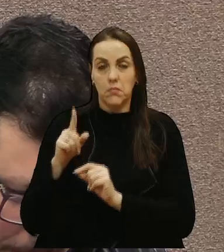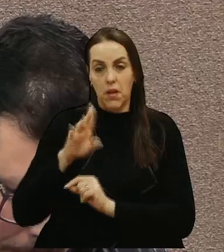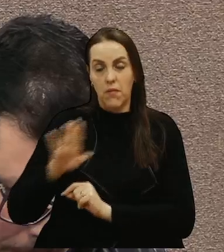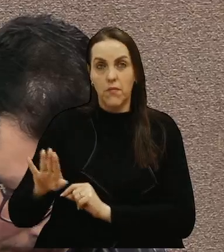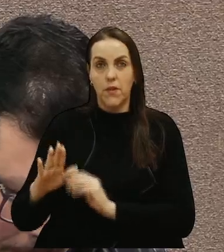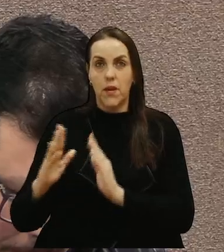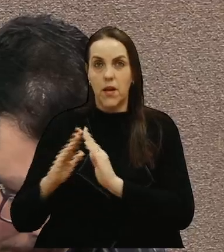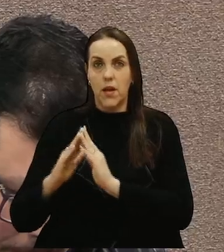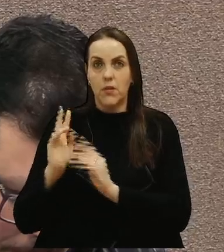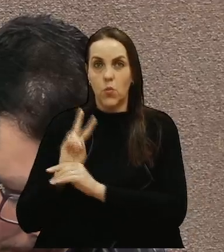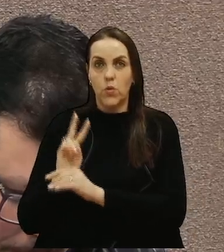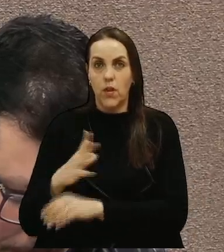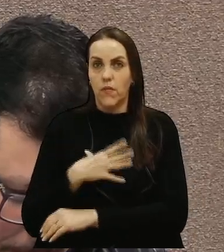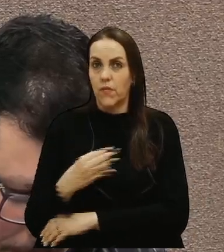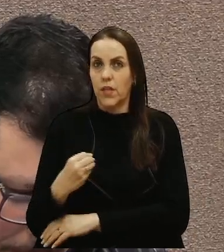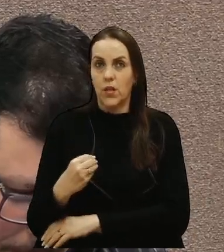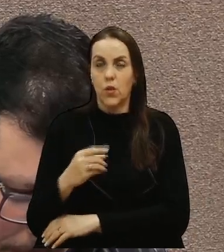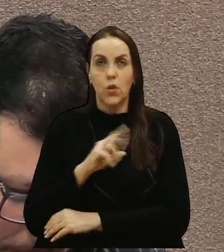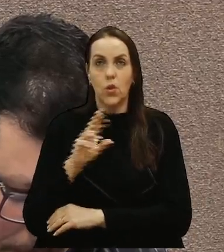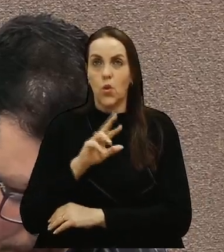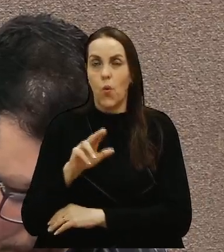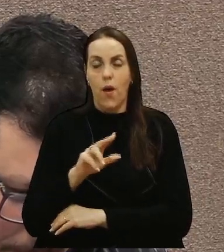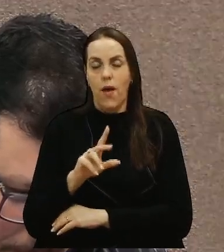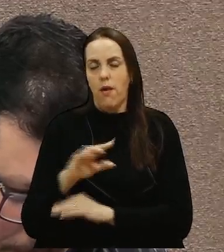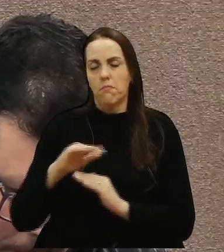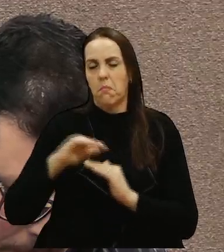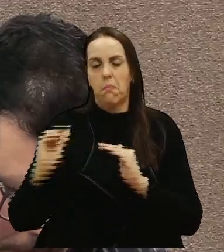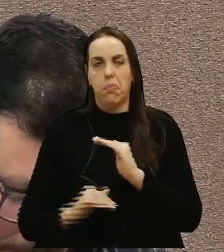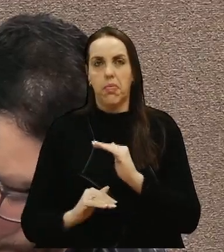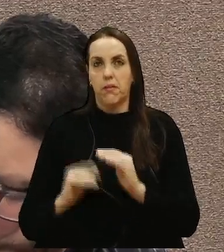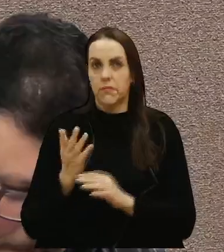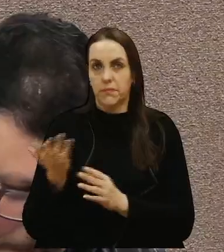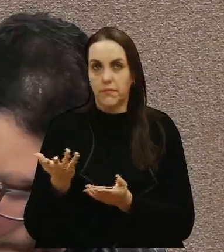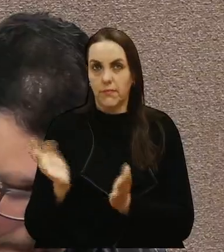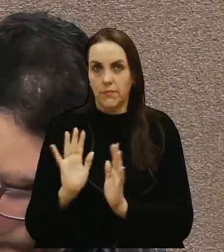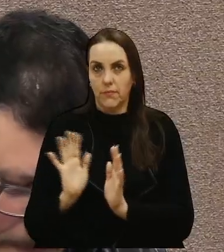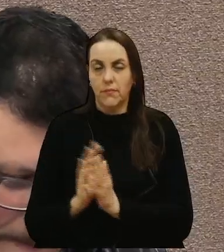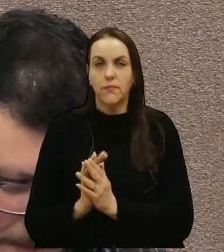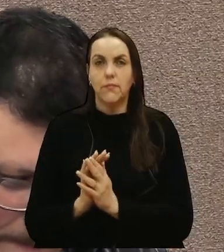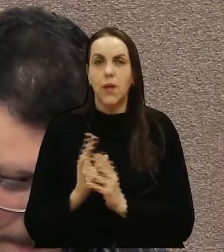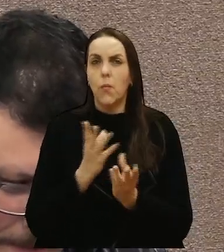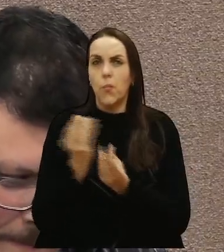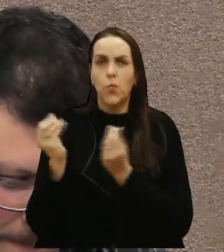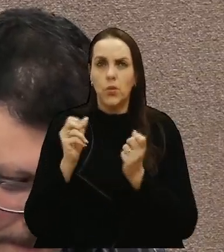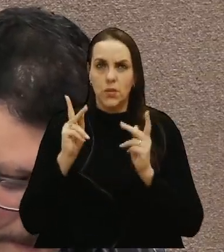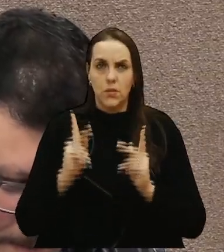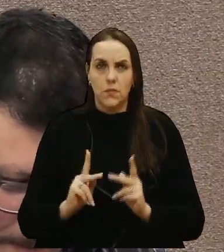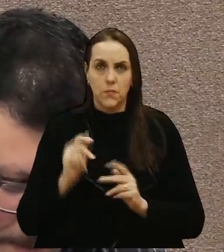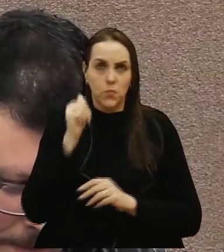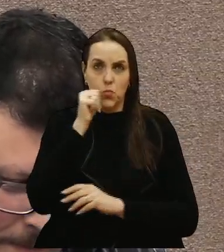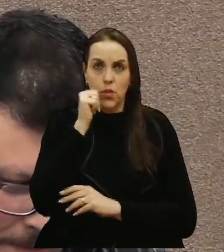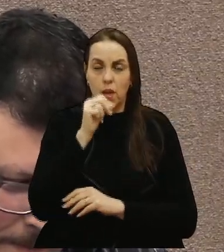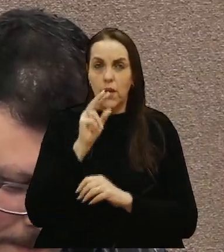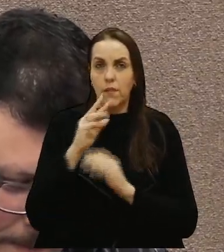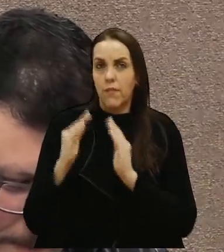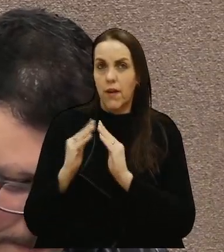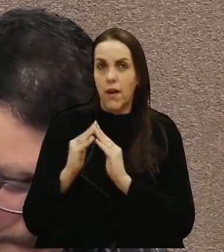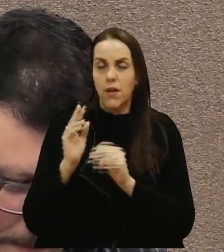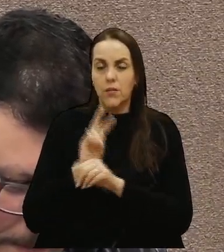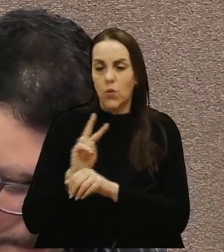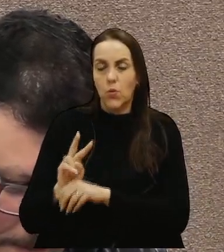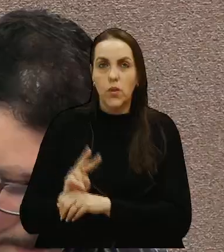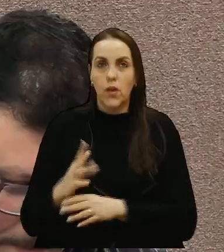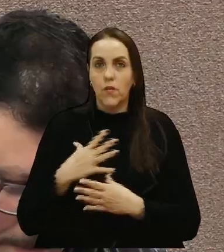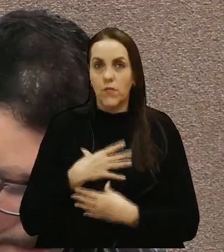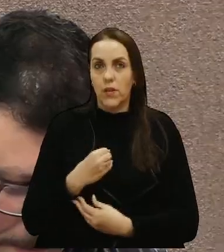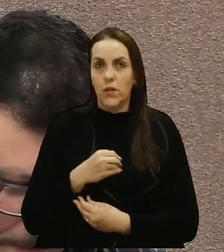nossos filhos, não será nenhum demérito para ela. Não será nenhum demérito para tantas mulheres que ficam em casa cuidando dos seus filhos, educando os